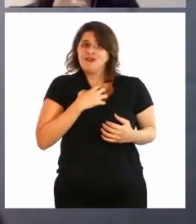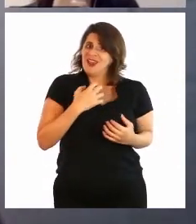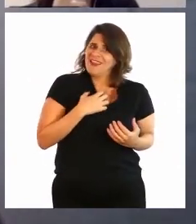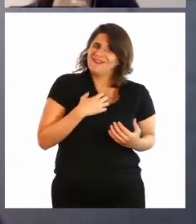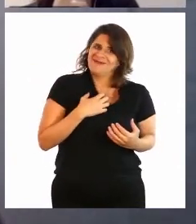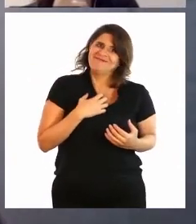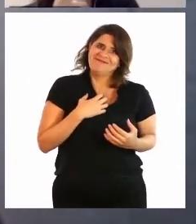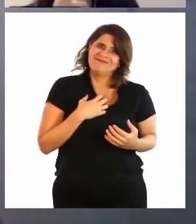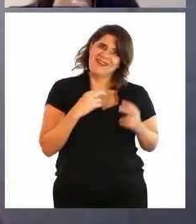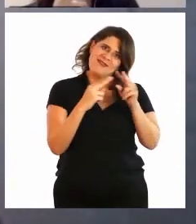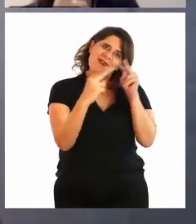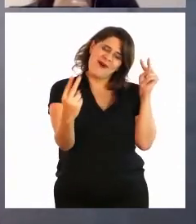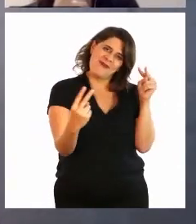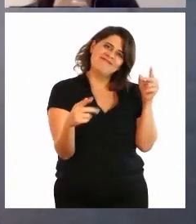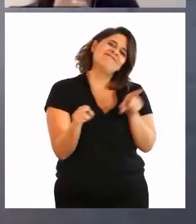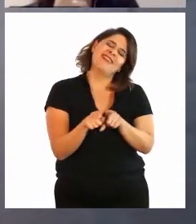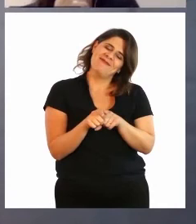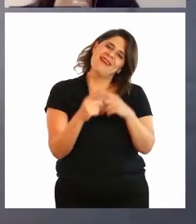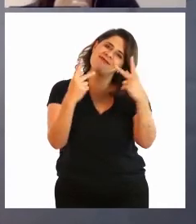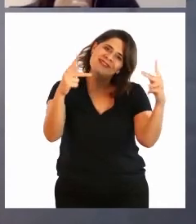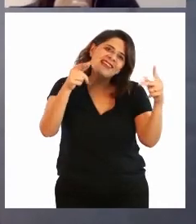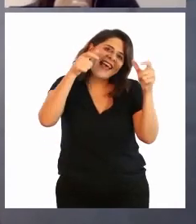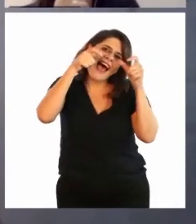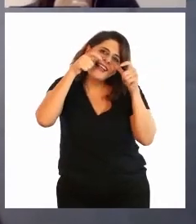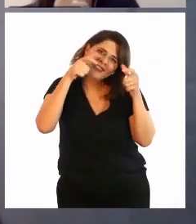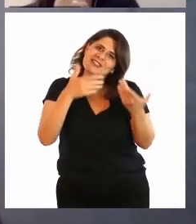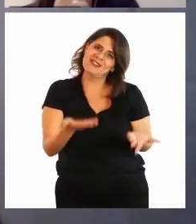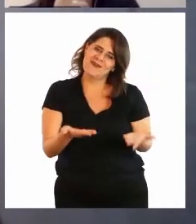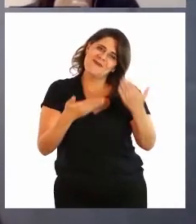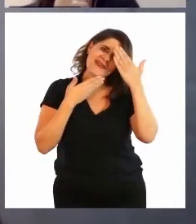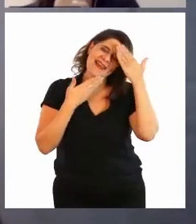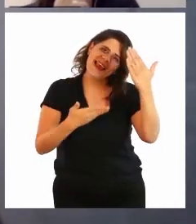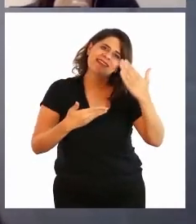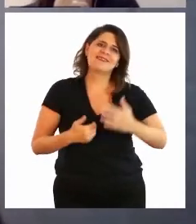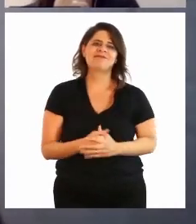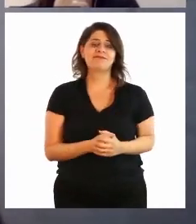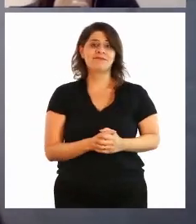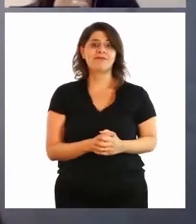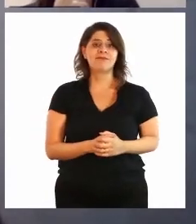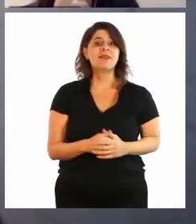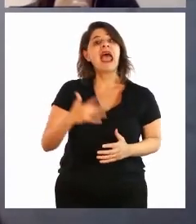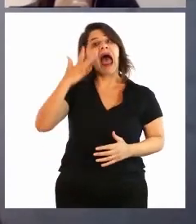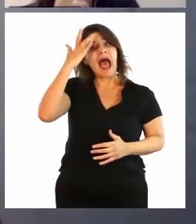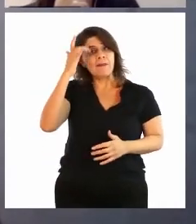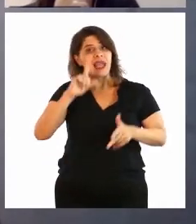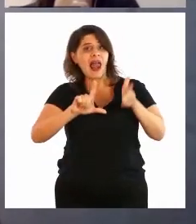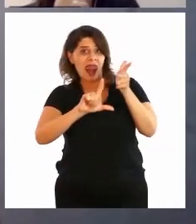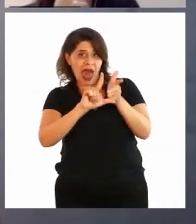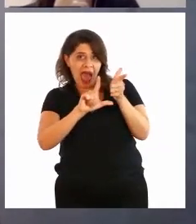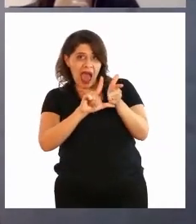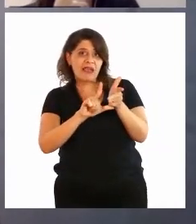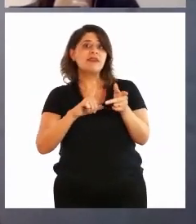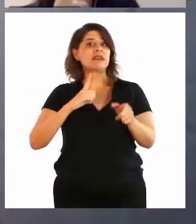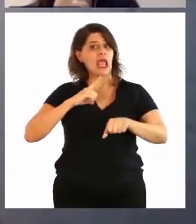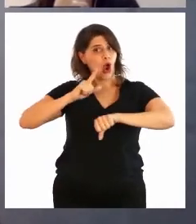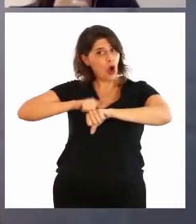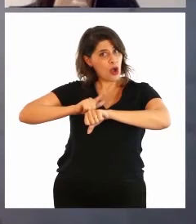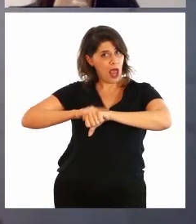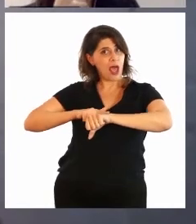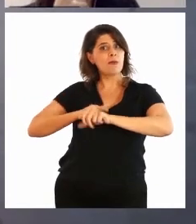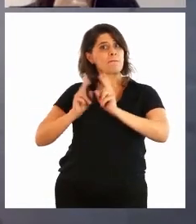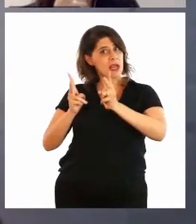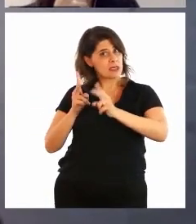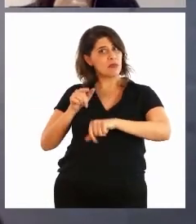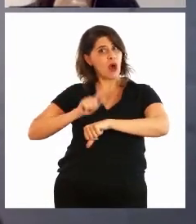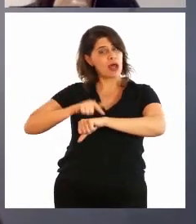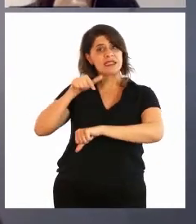todas vocês, todas e todos vocês que nos assistiram. Amanhã a gente segue com essas lives de lançamento, no mesmo horário,